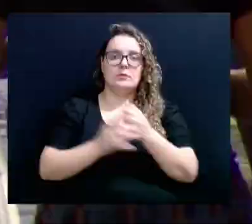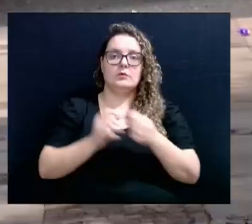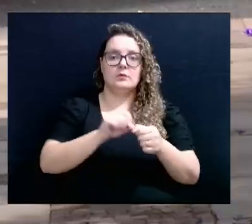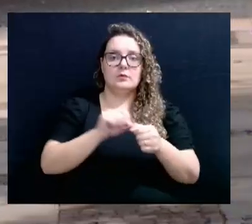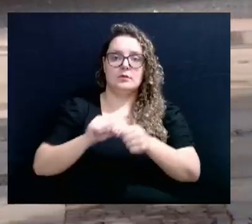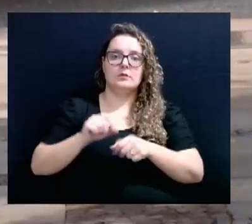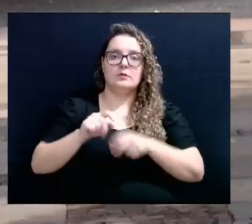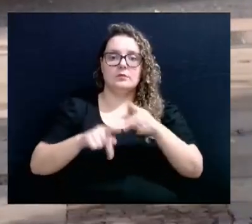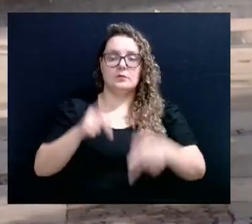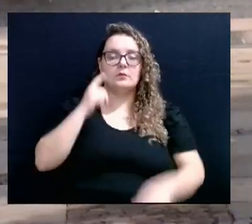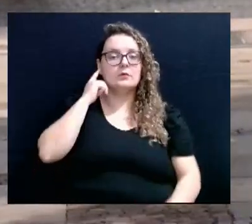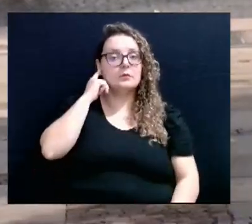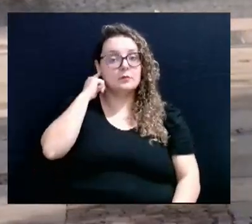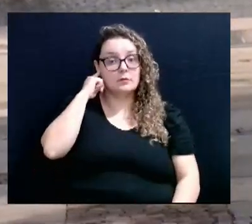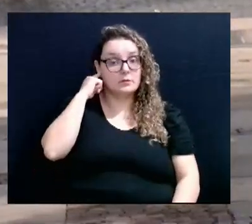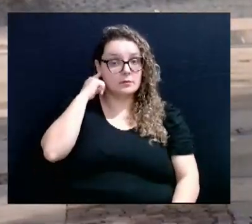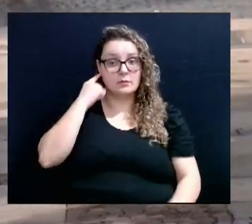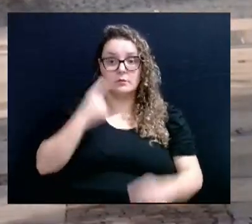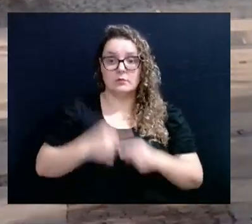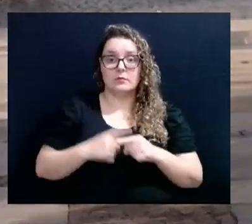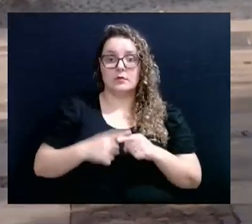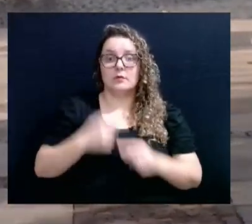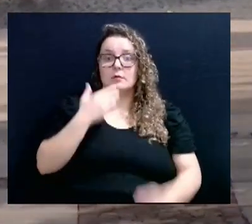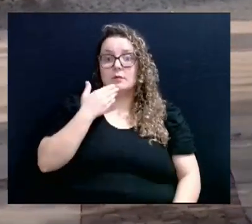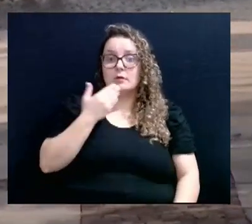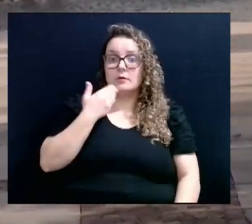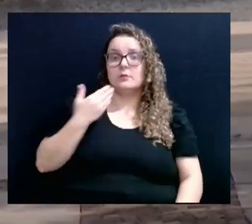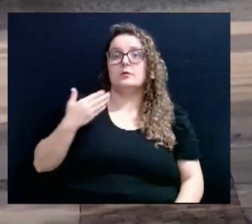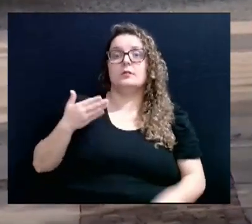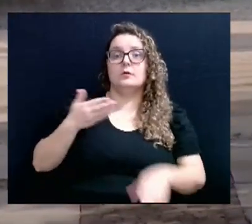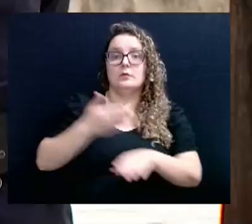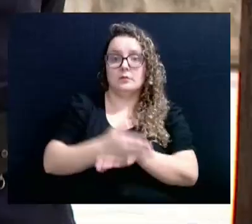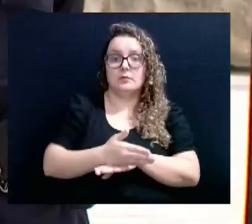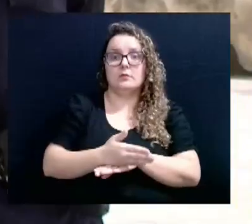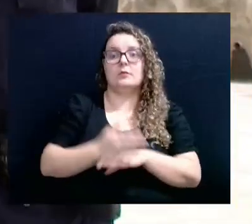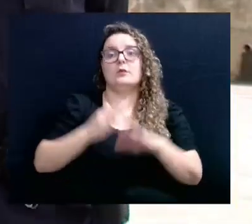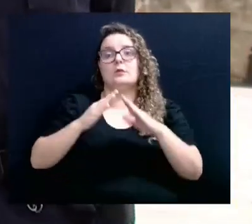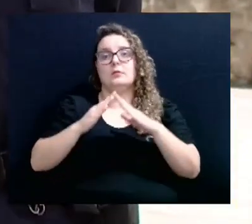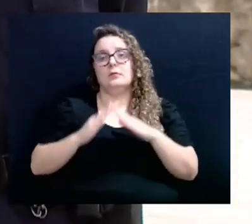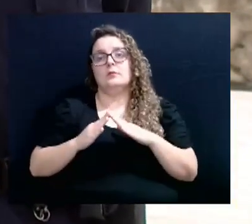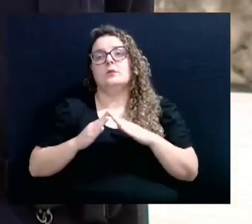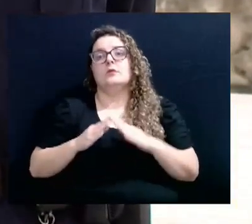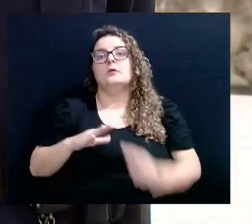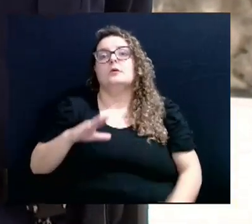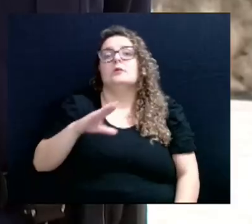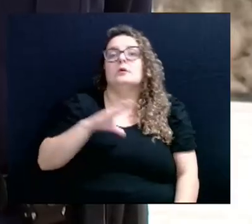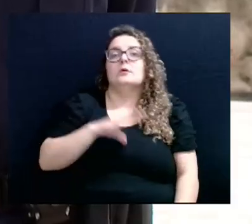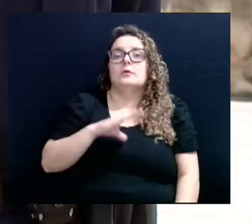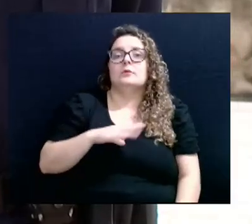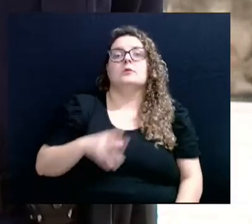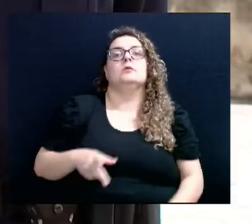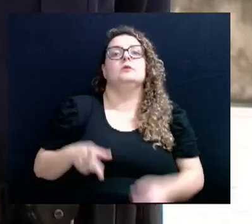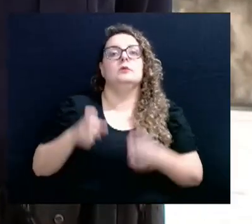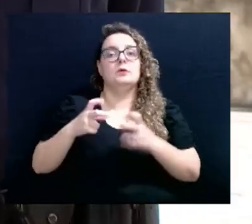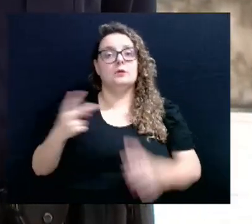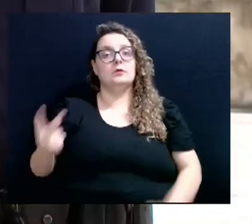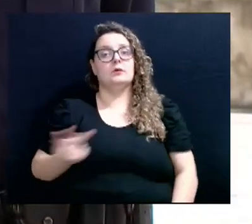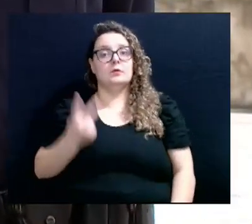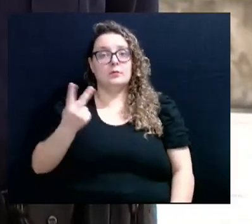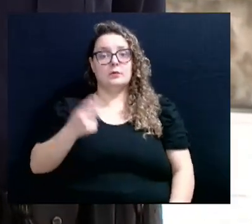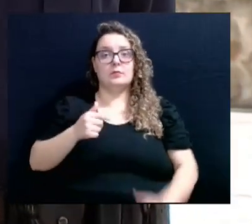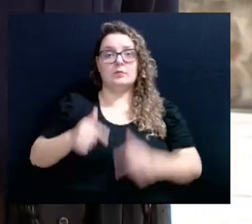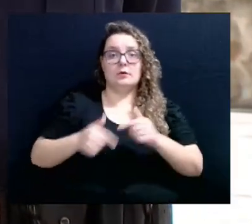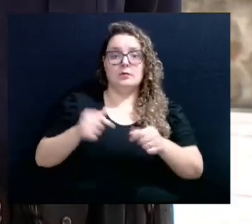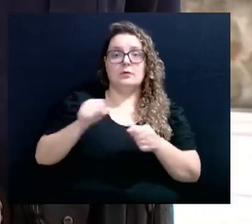Isso porque, ao facilitar o acesso à habitação, o município reconhece e valoriza o trabalho realizado